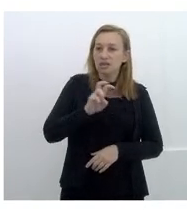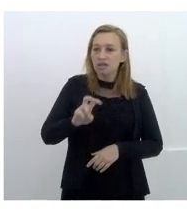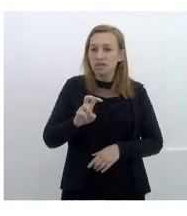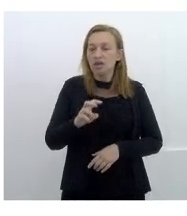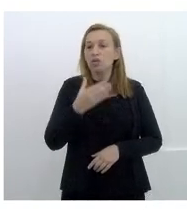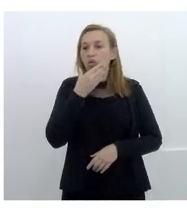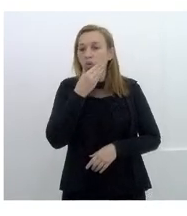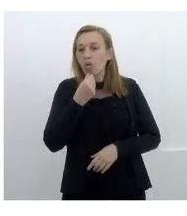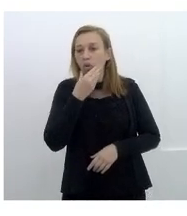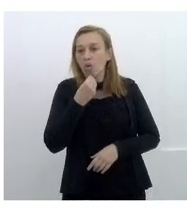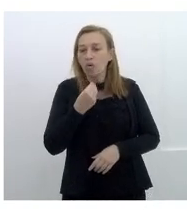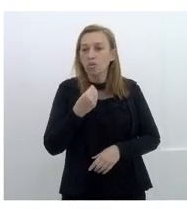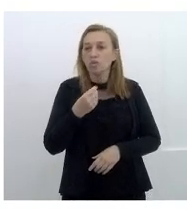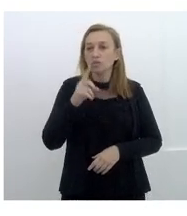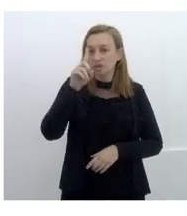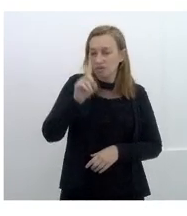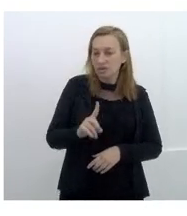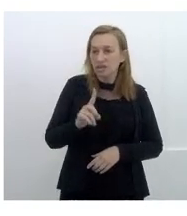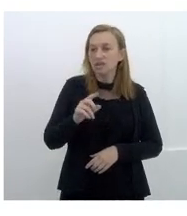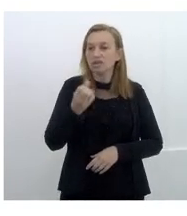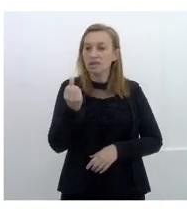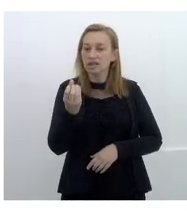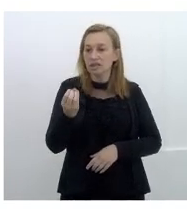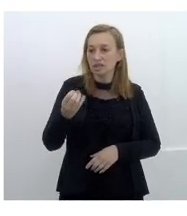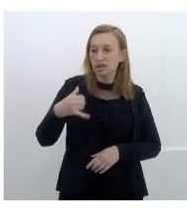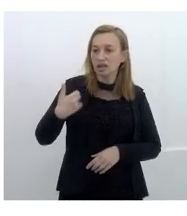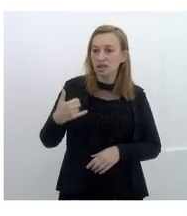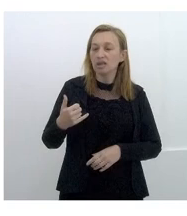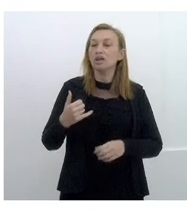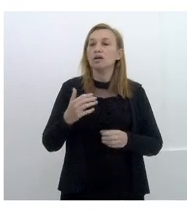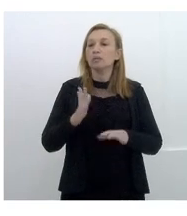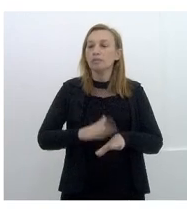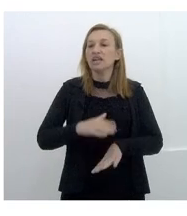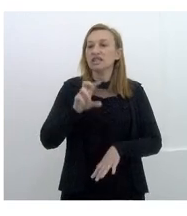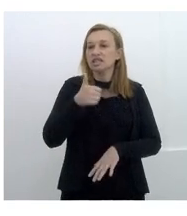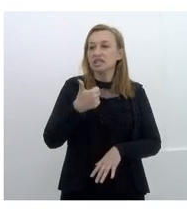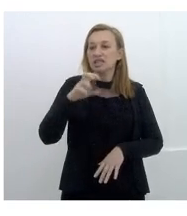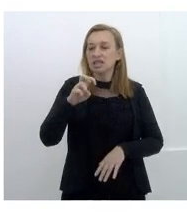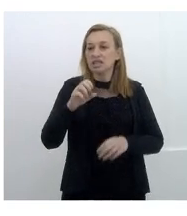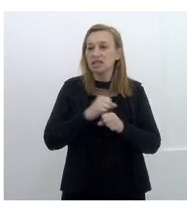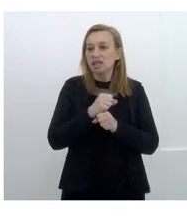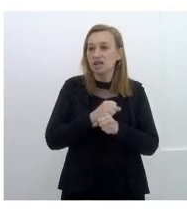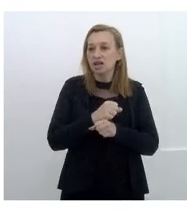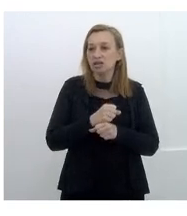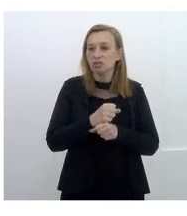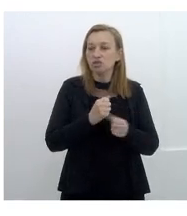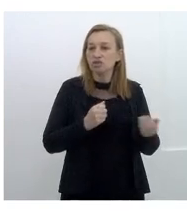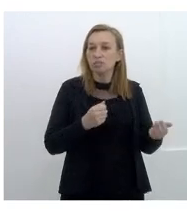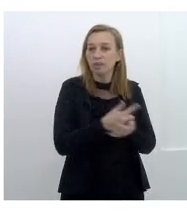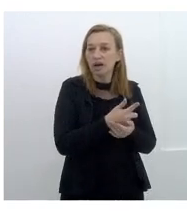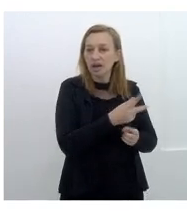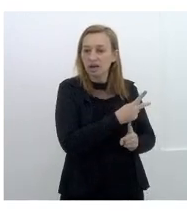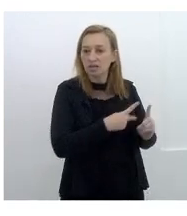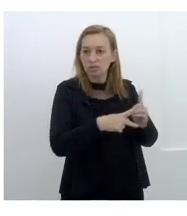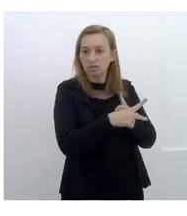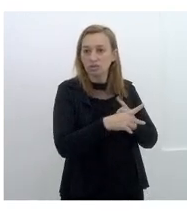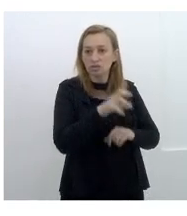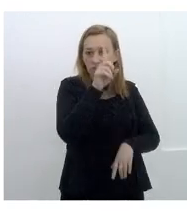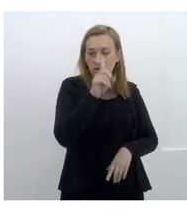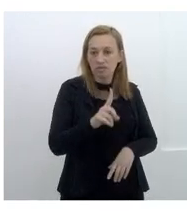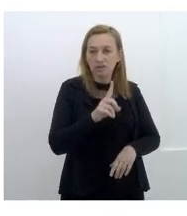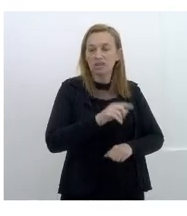anos e para os homens com deficiência 60 anos mais 15 anos de contribuição com a